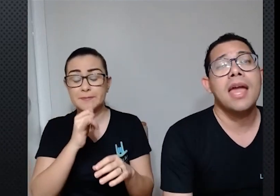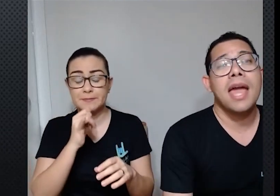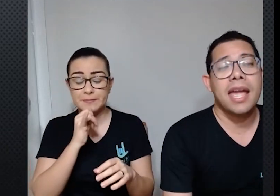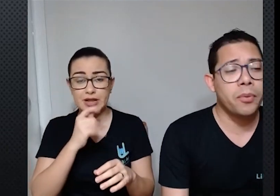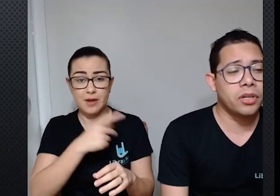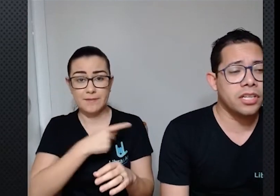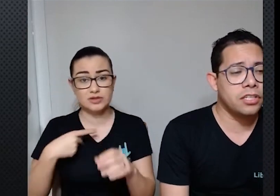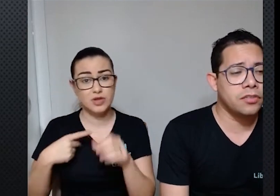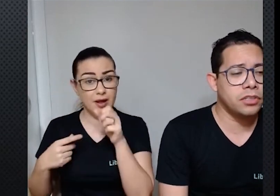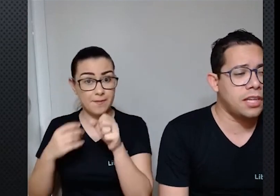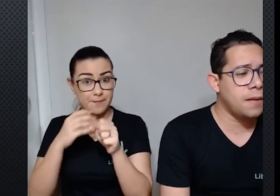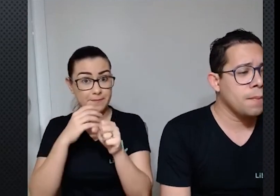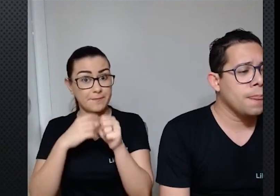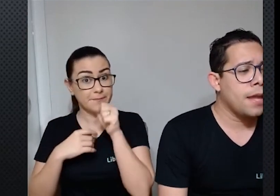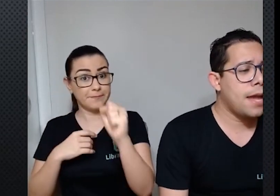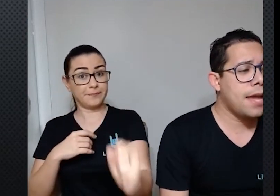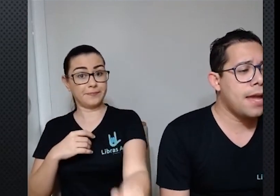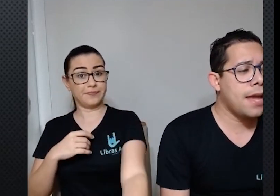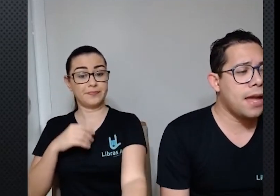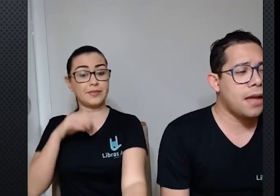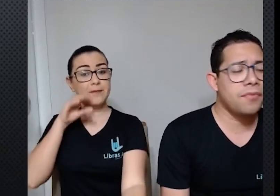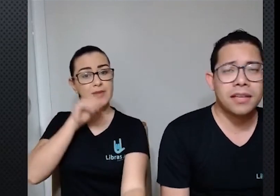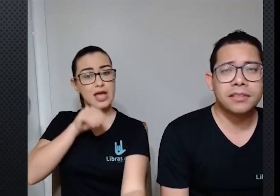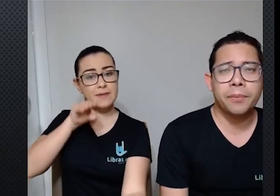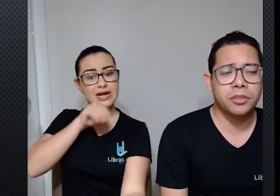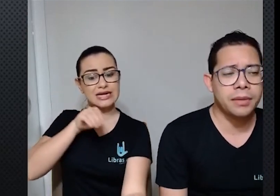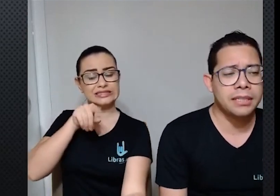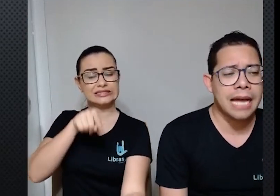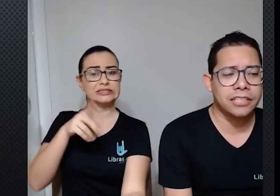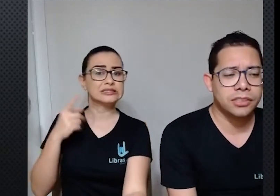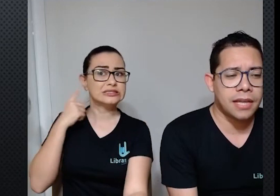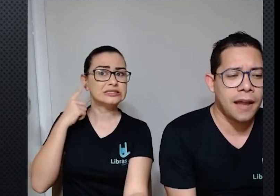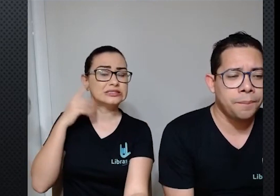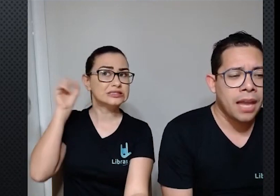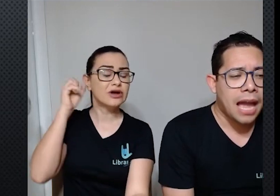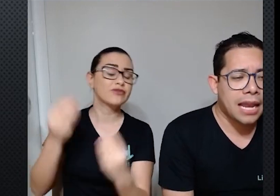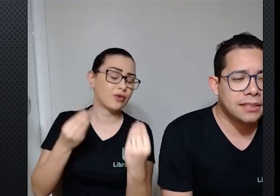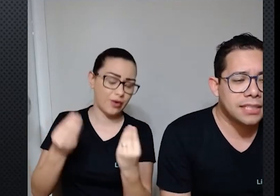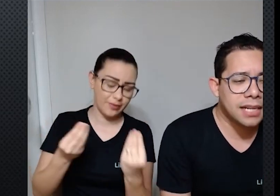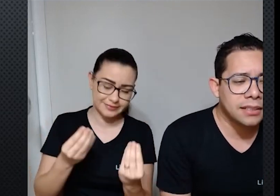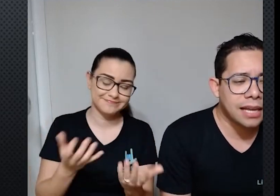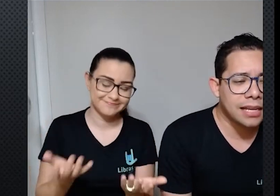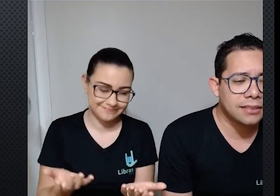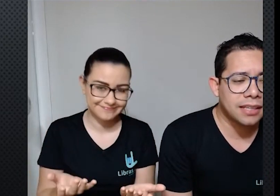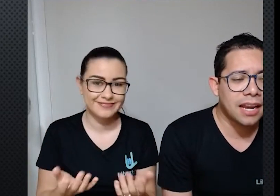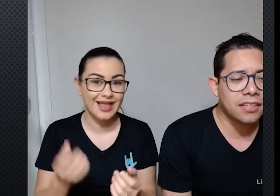gênero. É importante você ver essa possibilidade, tá? A